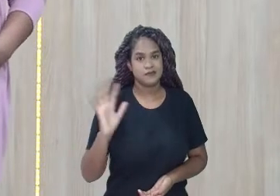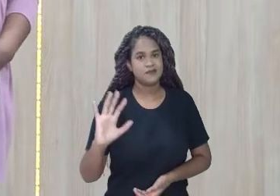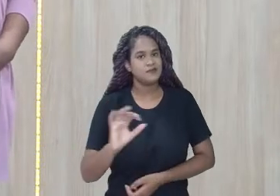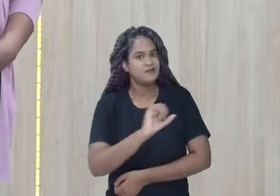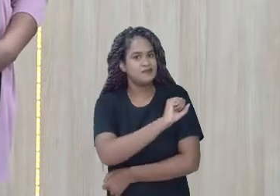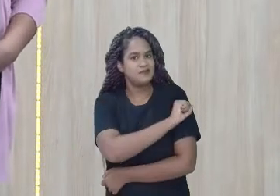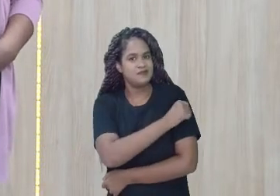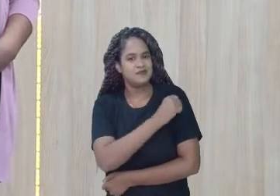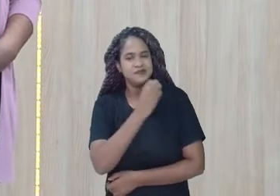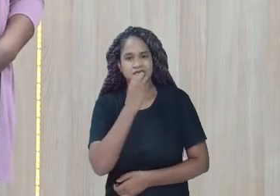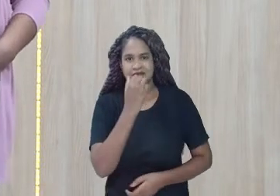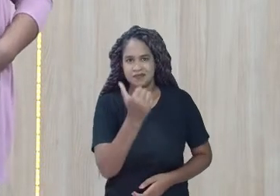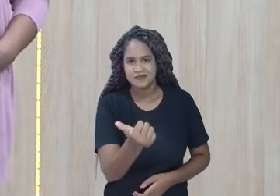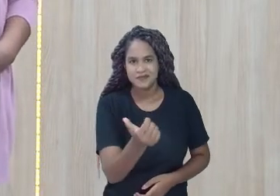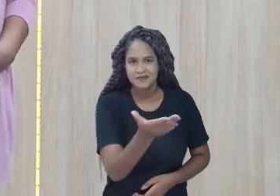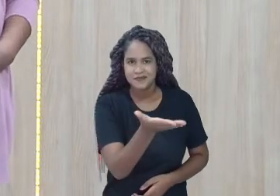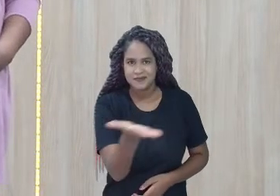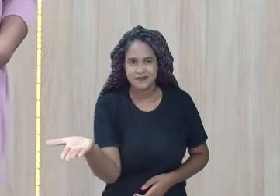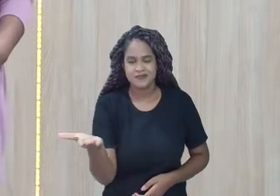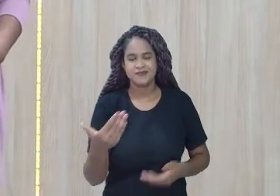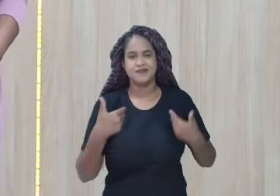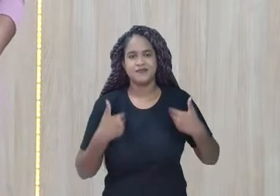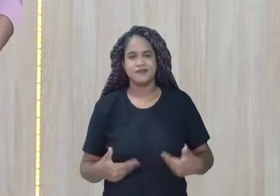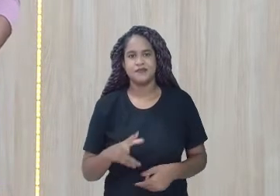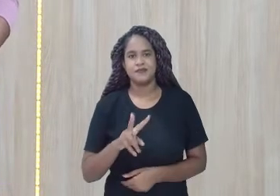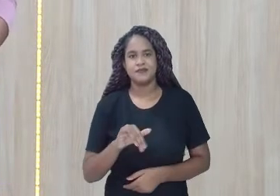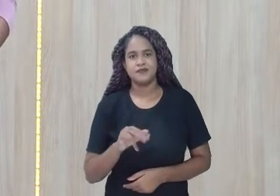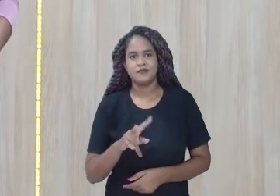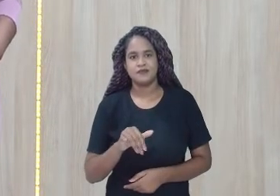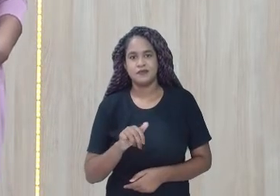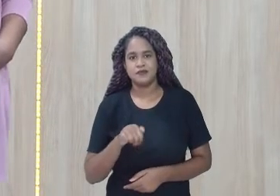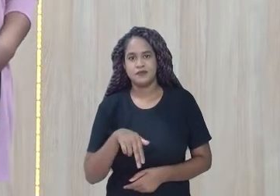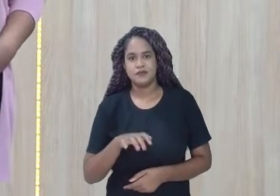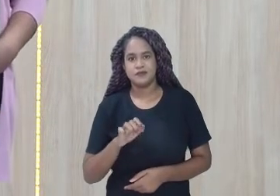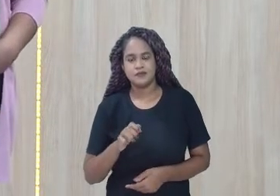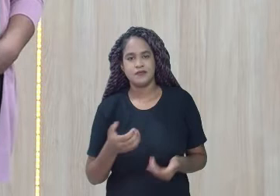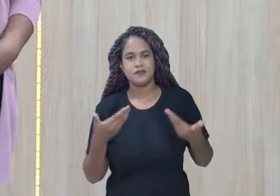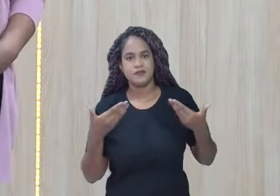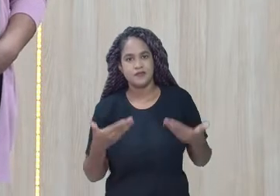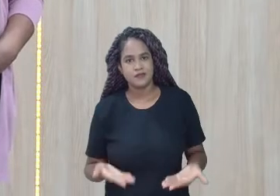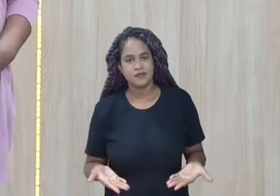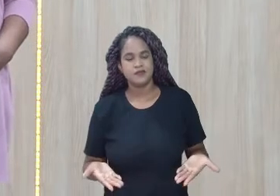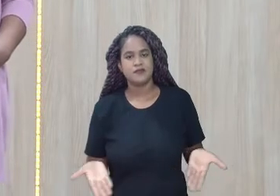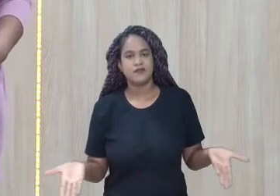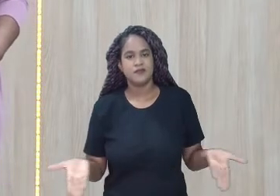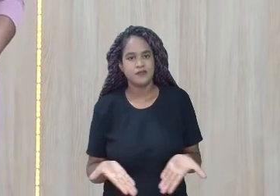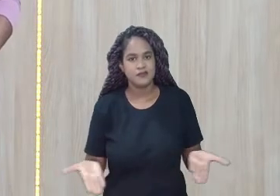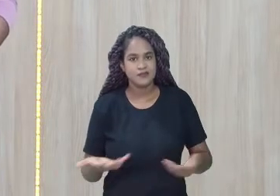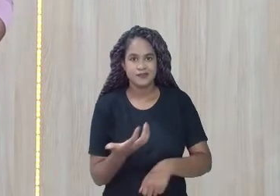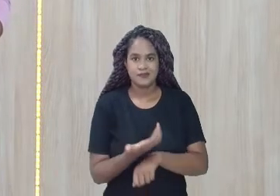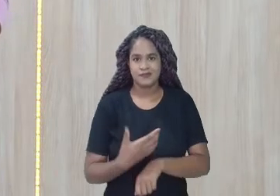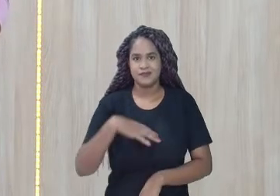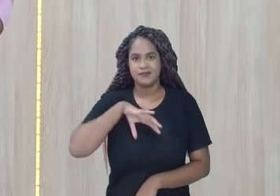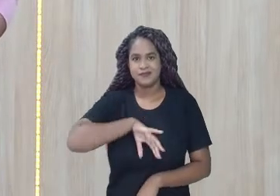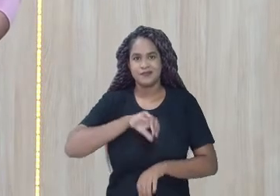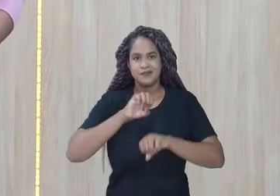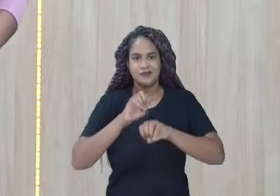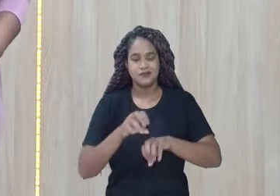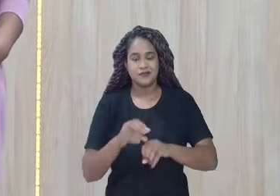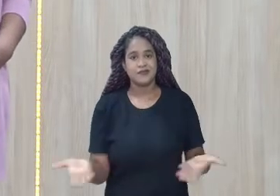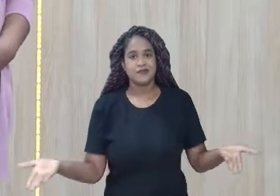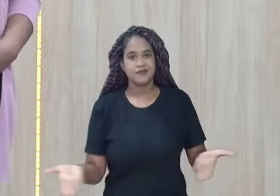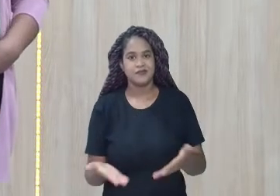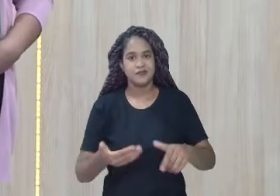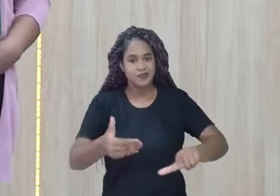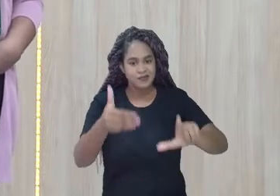oitavo ano, tudo bem com vocês? Eu sou Viviane Santos e hoje seria sua professora de língua portuguesa, tá certo? A gente está aqui ao vivo